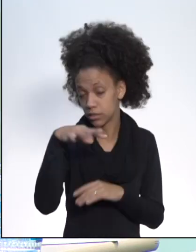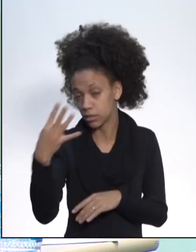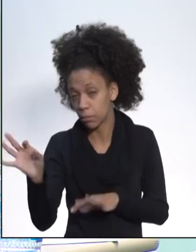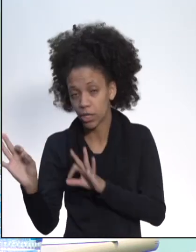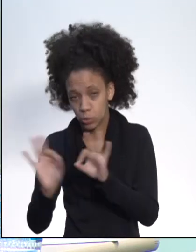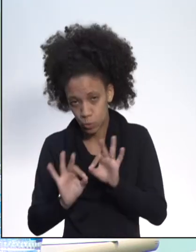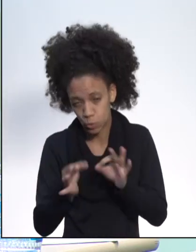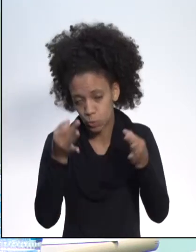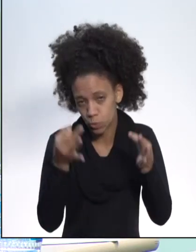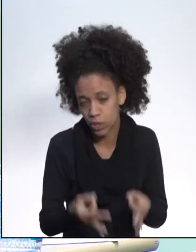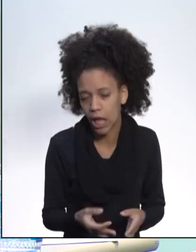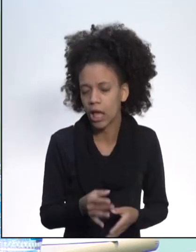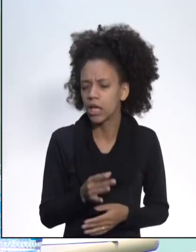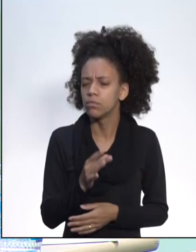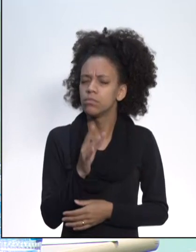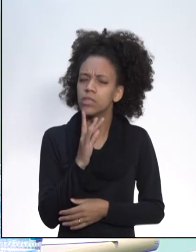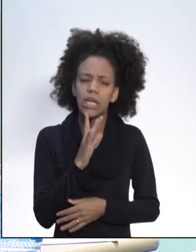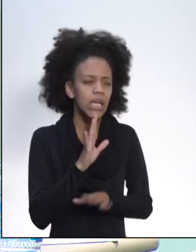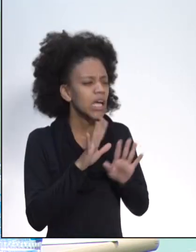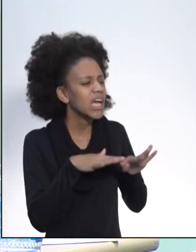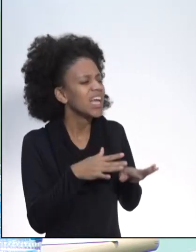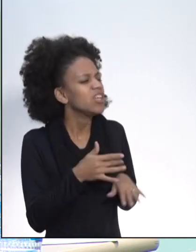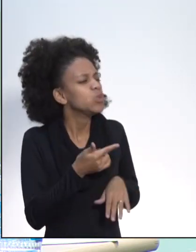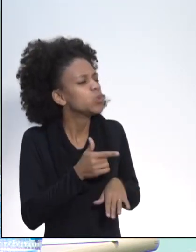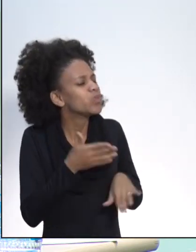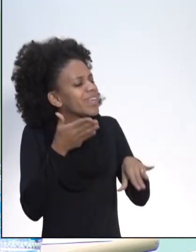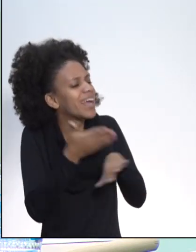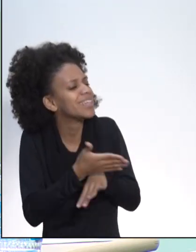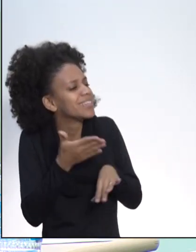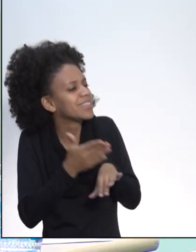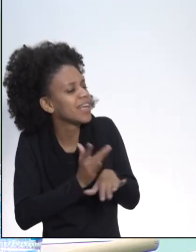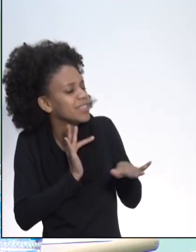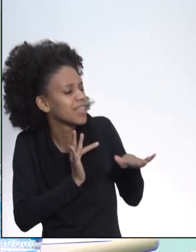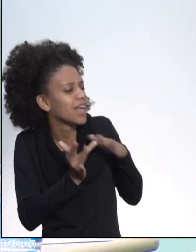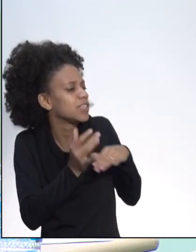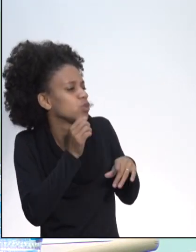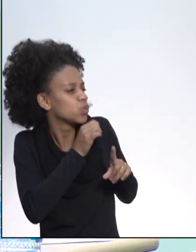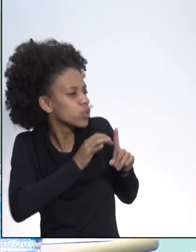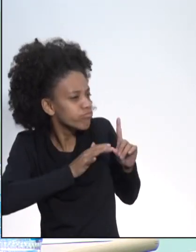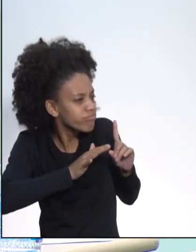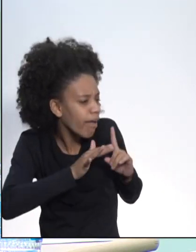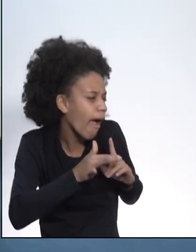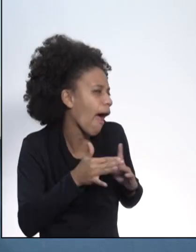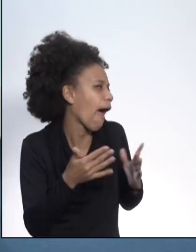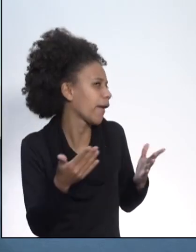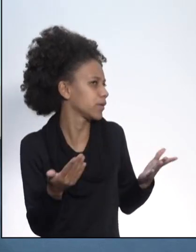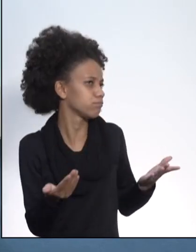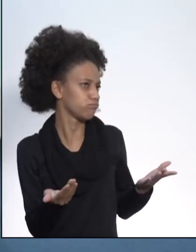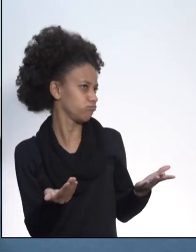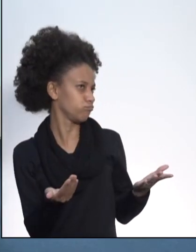direitinho. Quem não tiver acesso às redes sociais ou